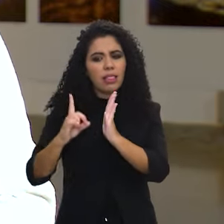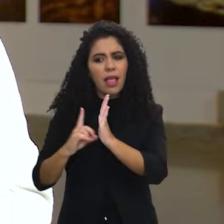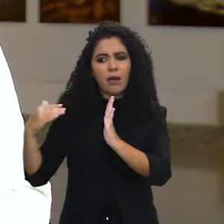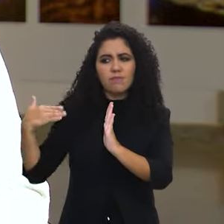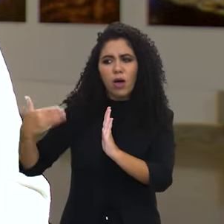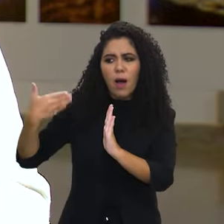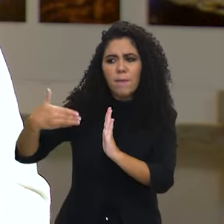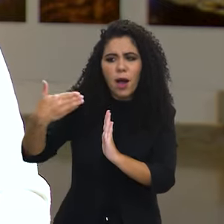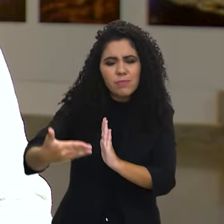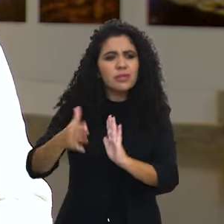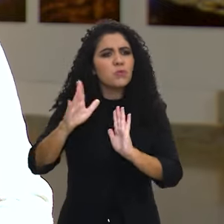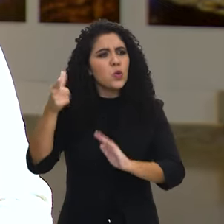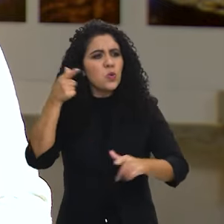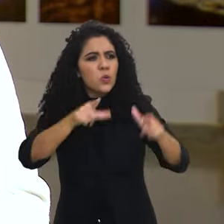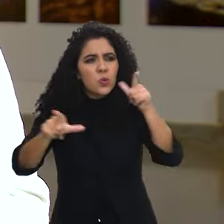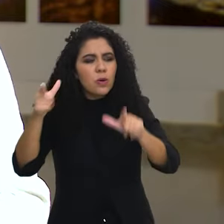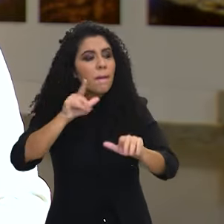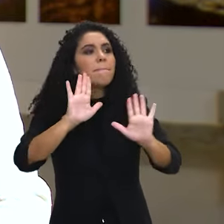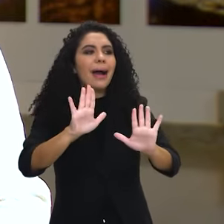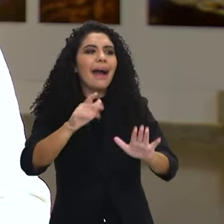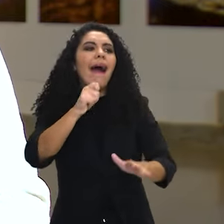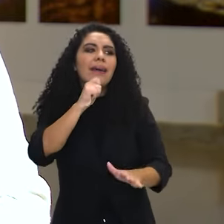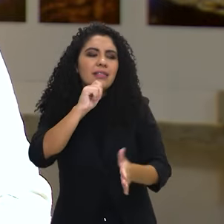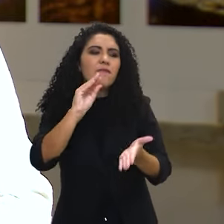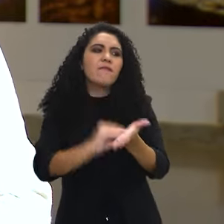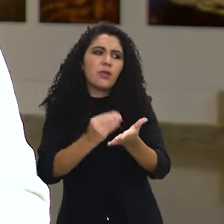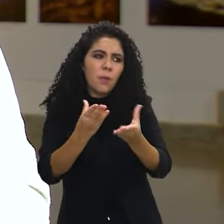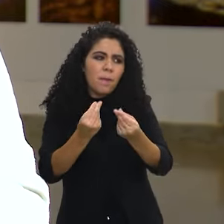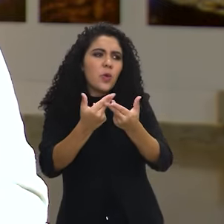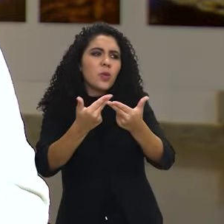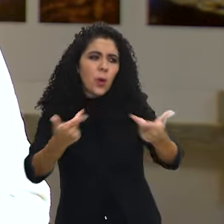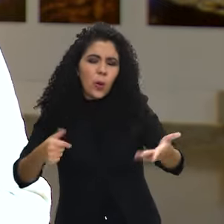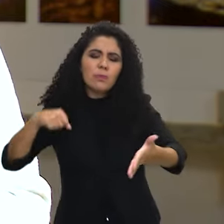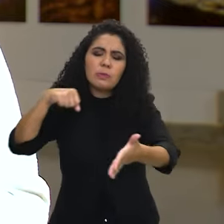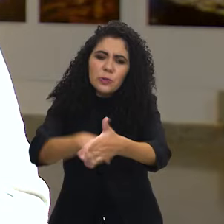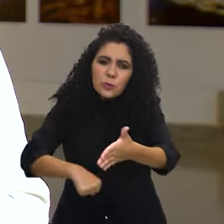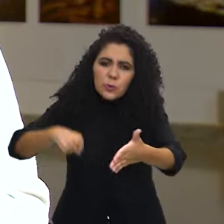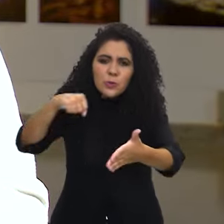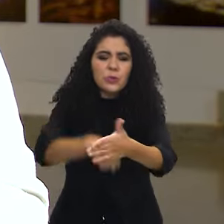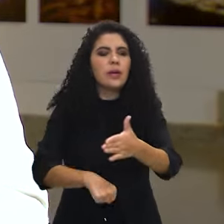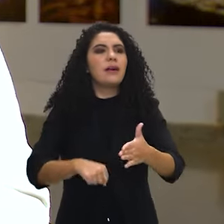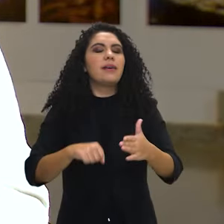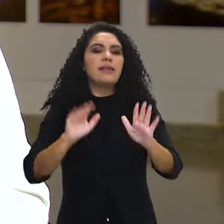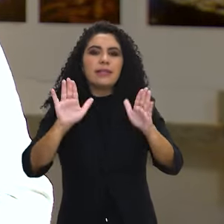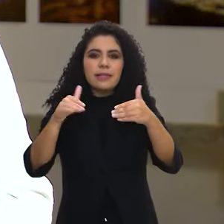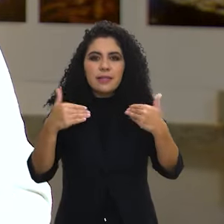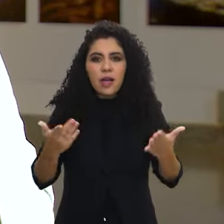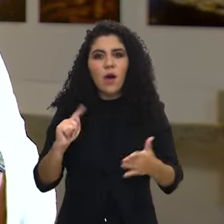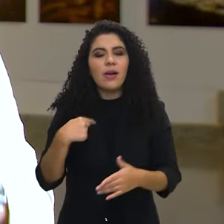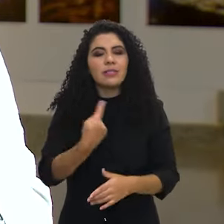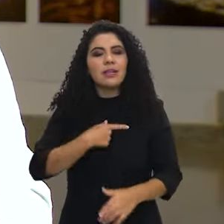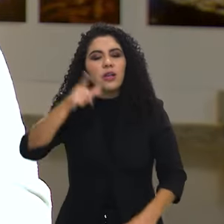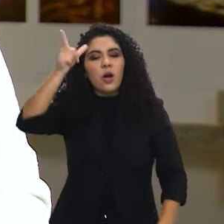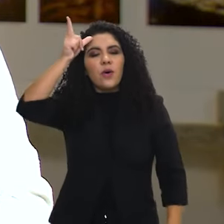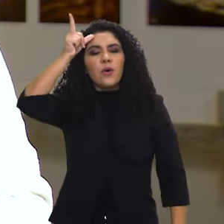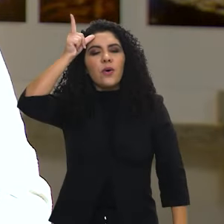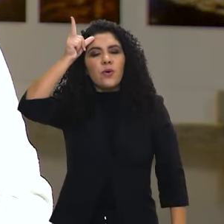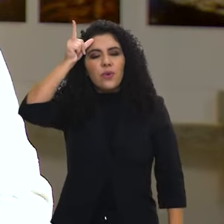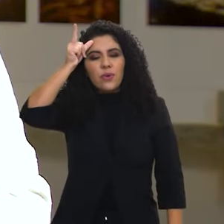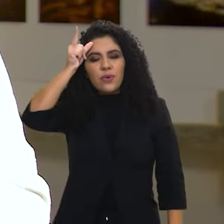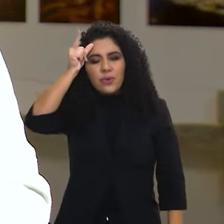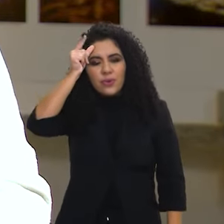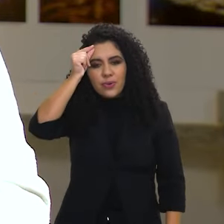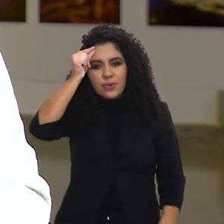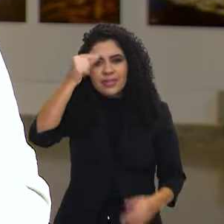mas ainda temos muito o que fazer e muito que lutar então a gente toma um fôlego